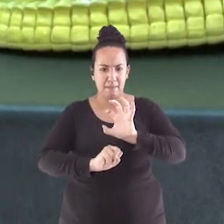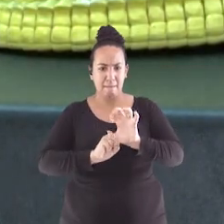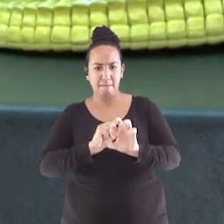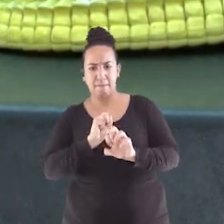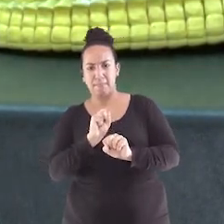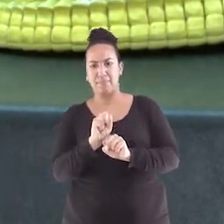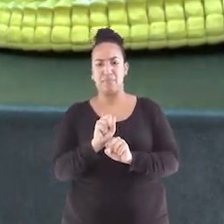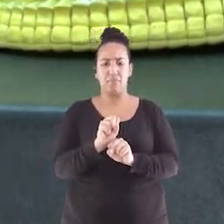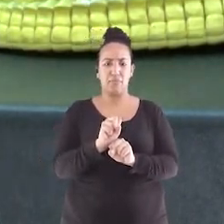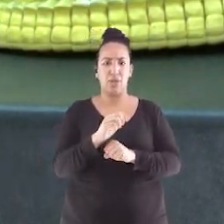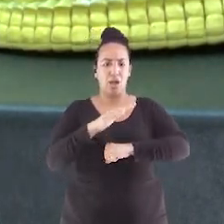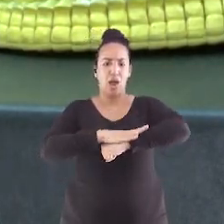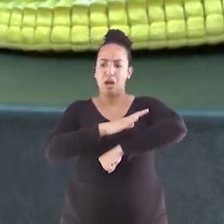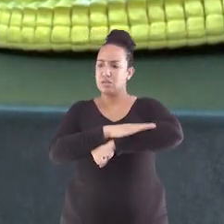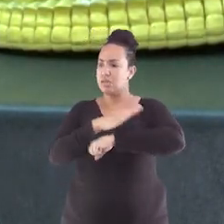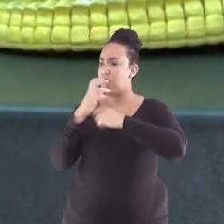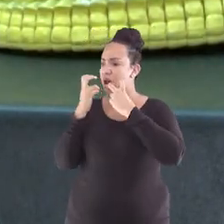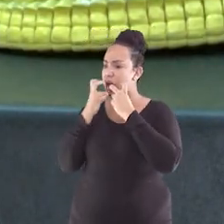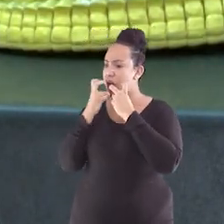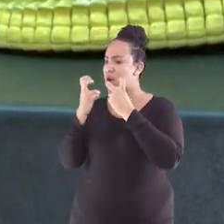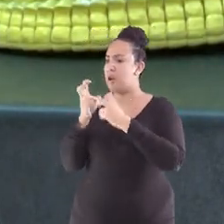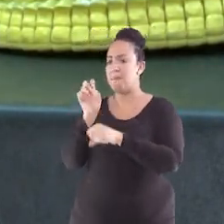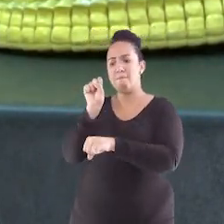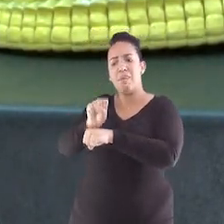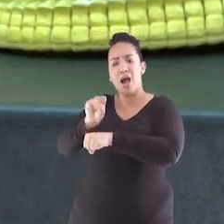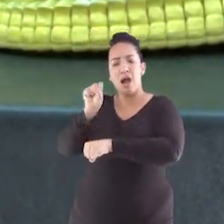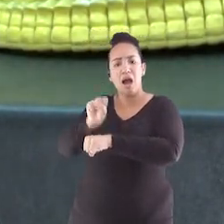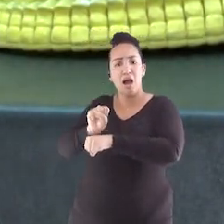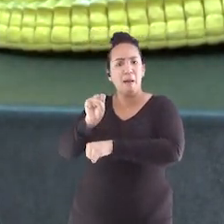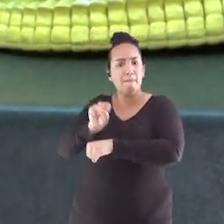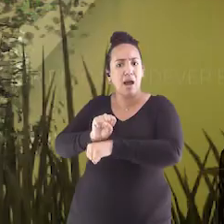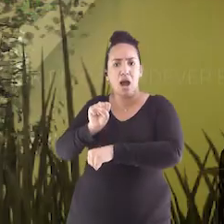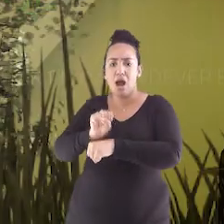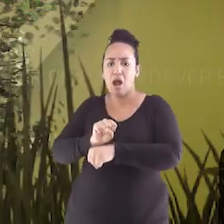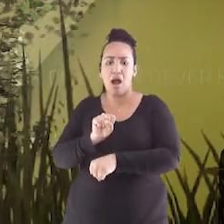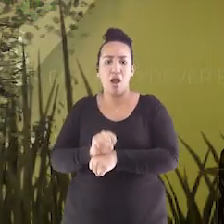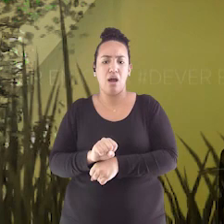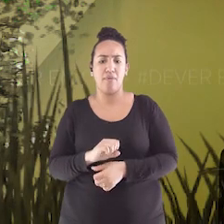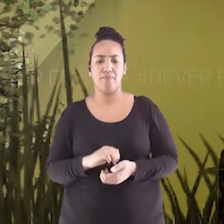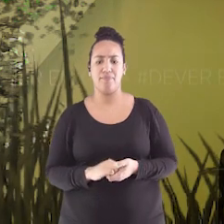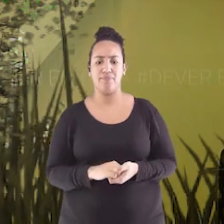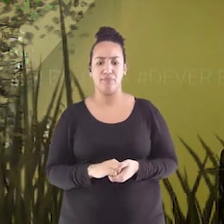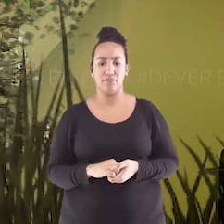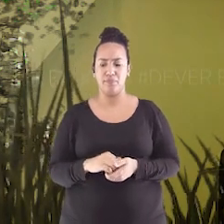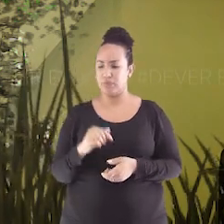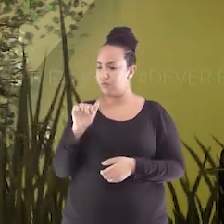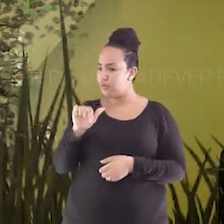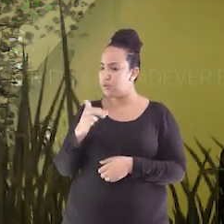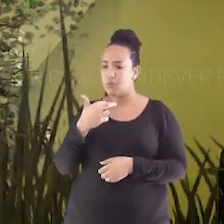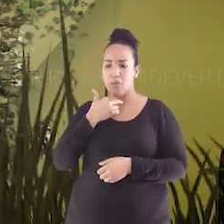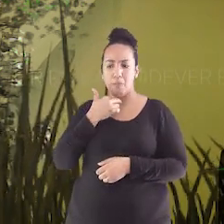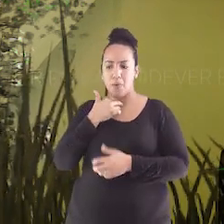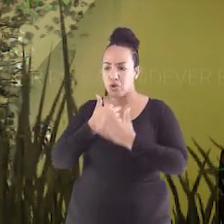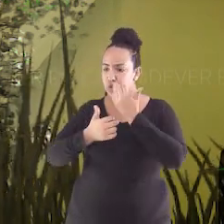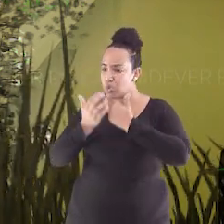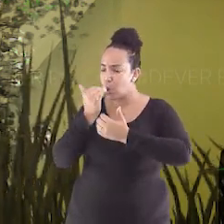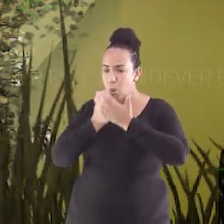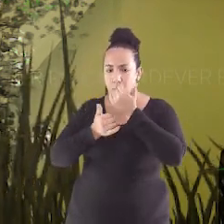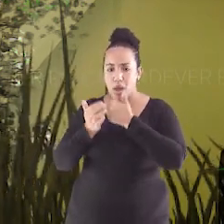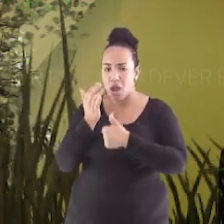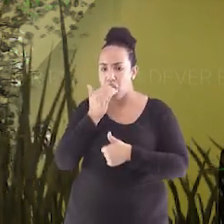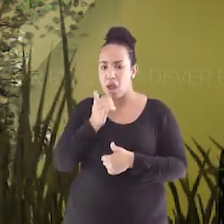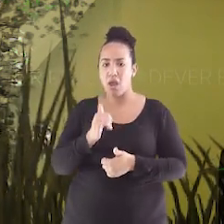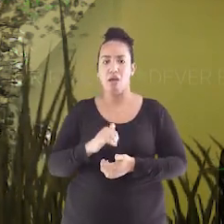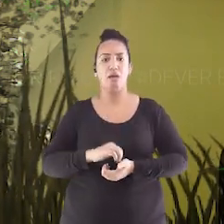Pare com isso, gritou o sapo Jove, pare com isso, você não pode comê-las. E